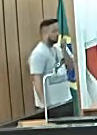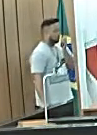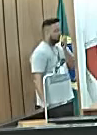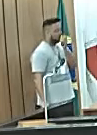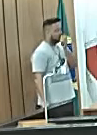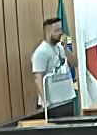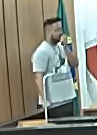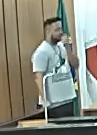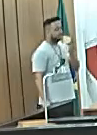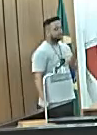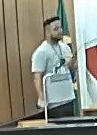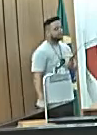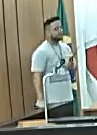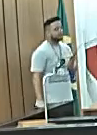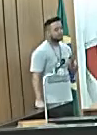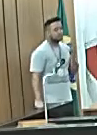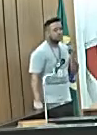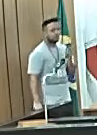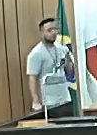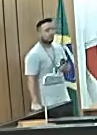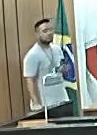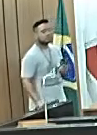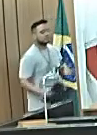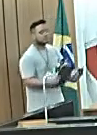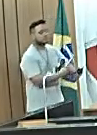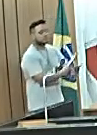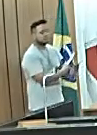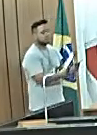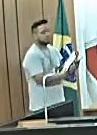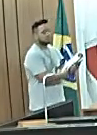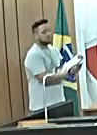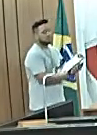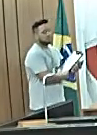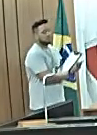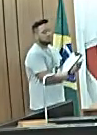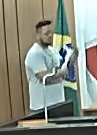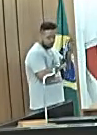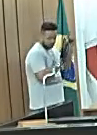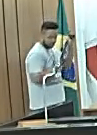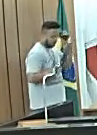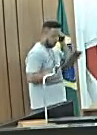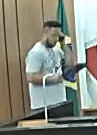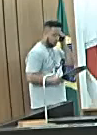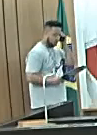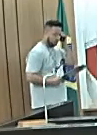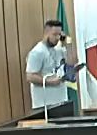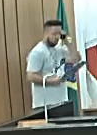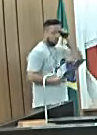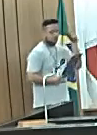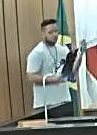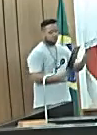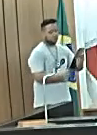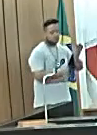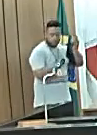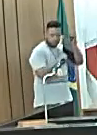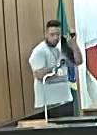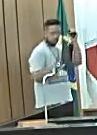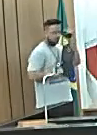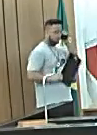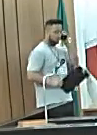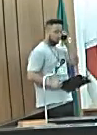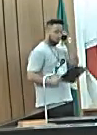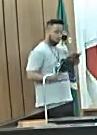que aqui vieram e deram suas contribuições é não tenham dúvida nós estaremos é